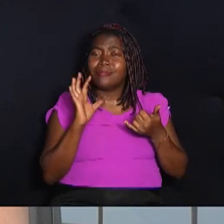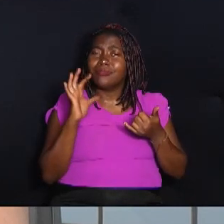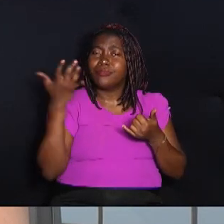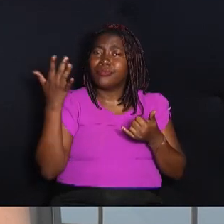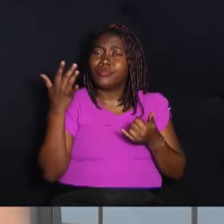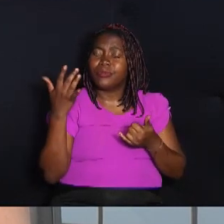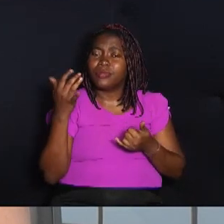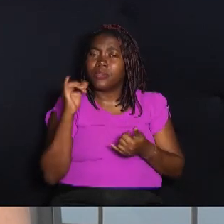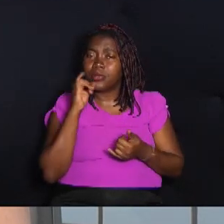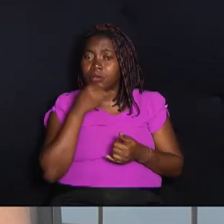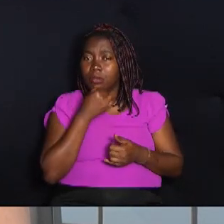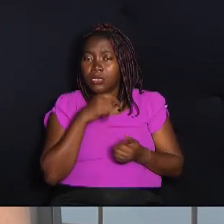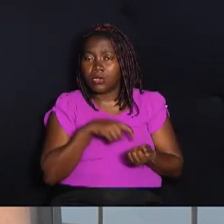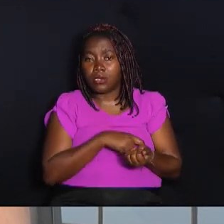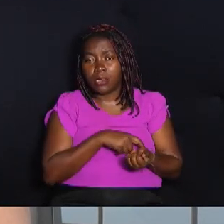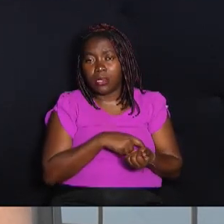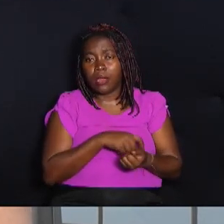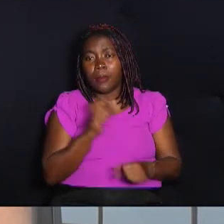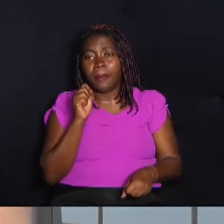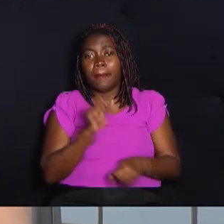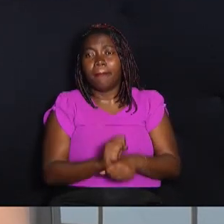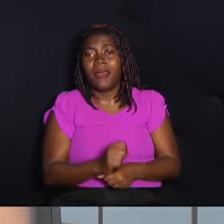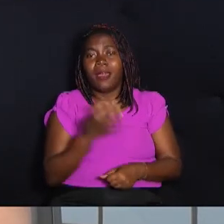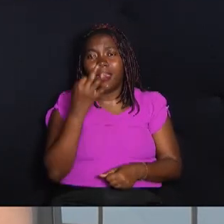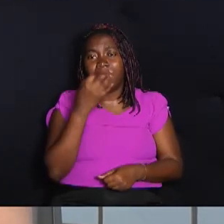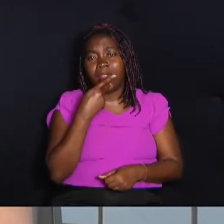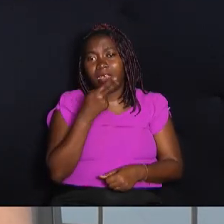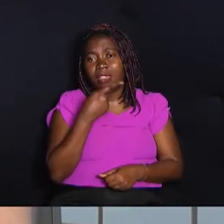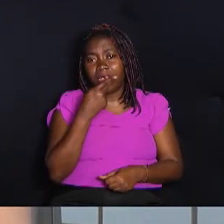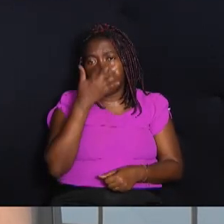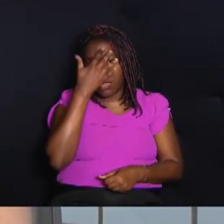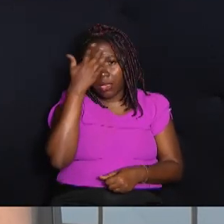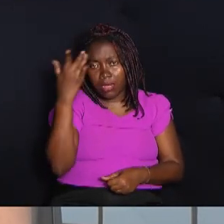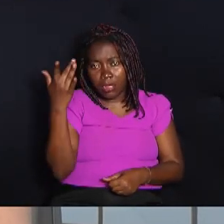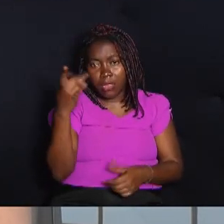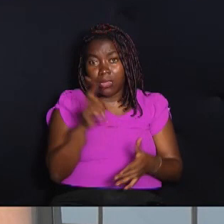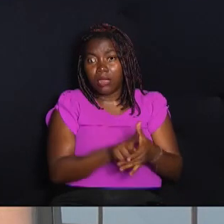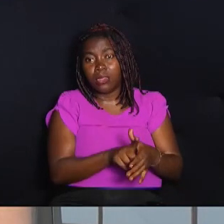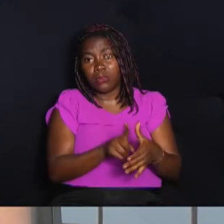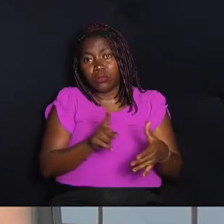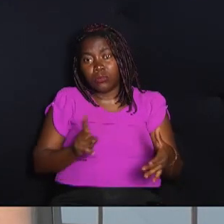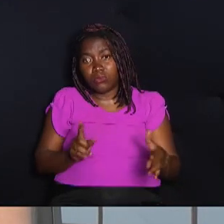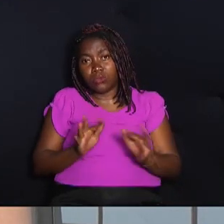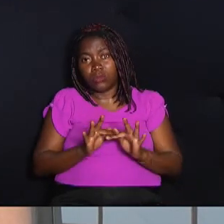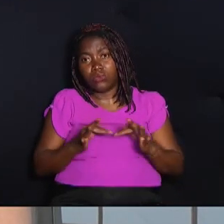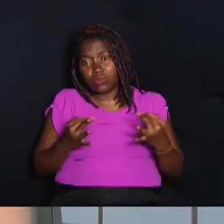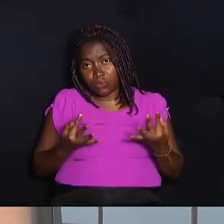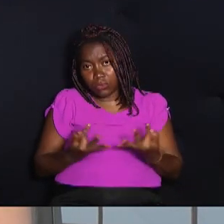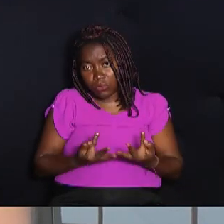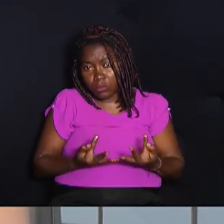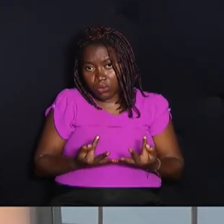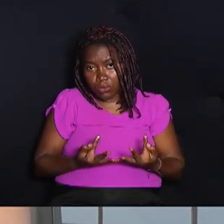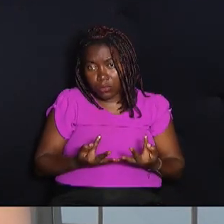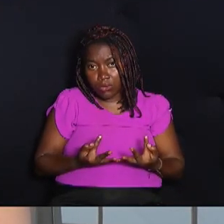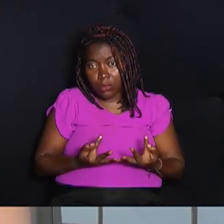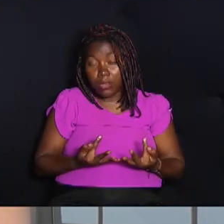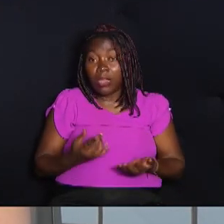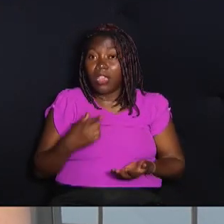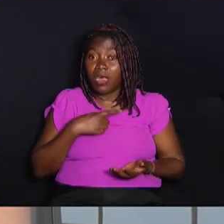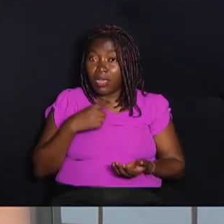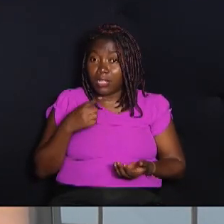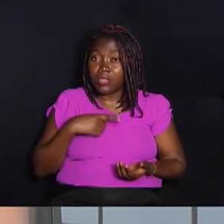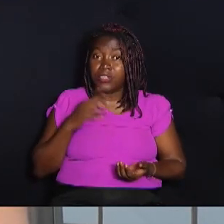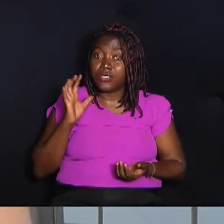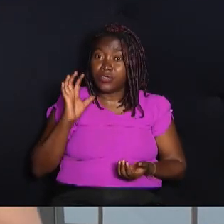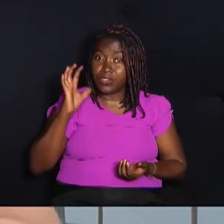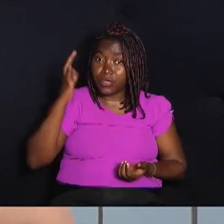irritado, para de falar com as pessoas, se exclui do convívio familiar. Existem casos